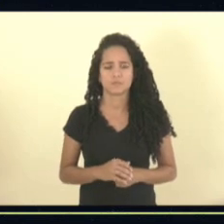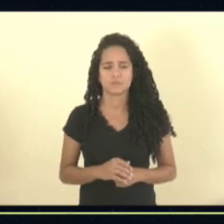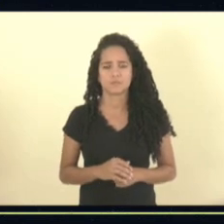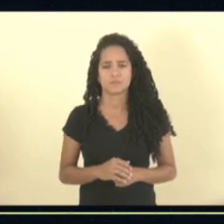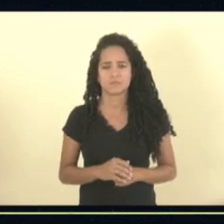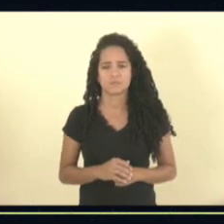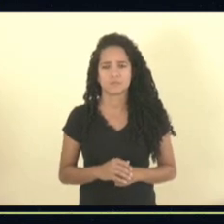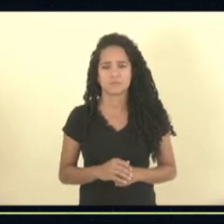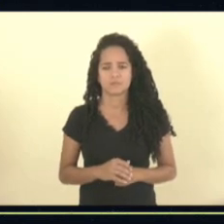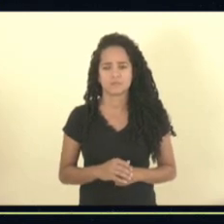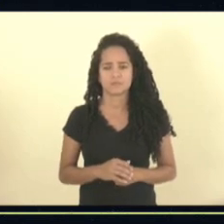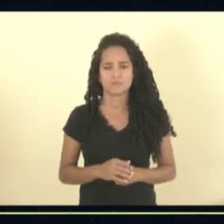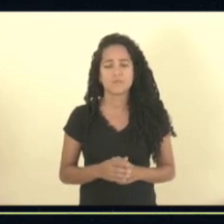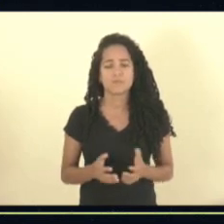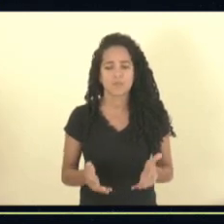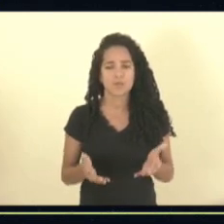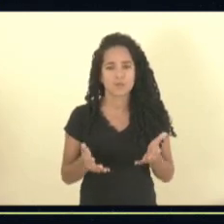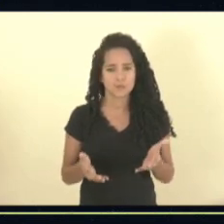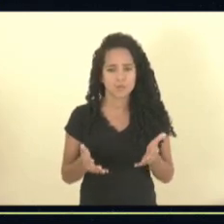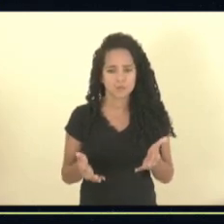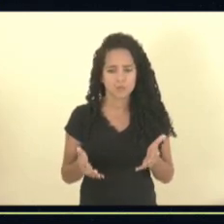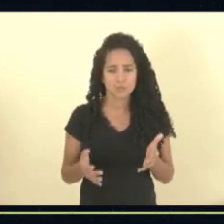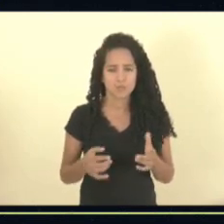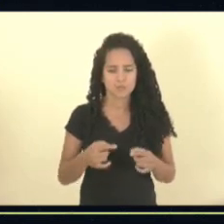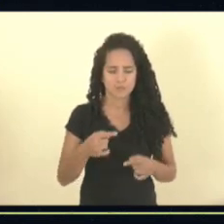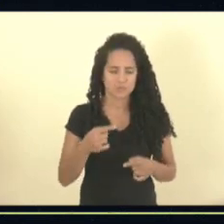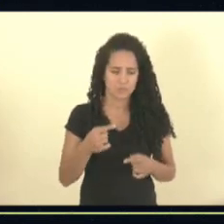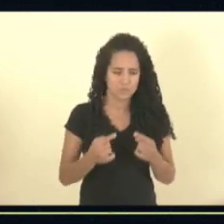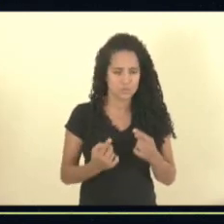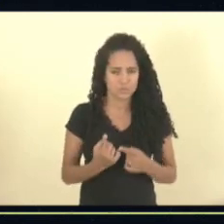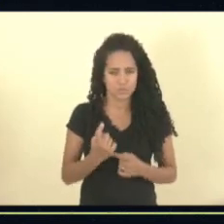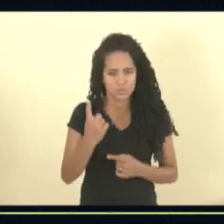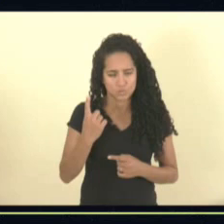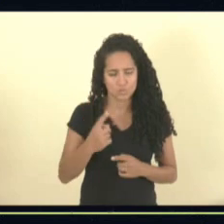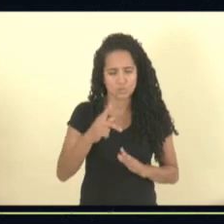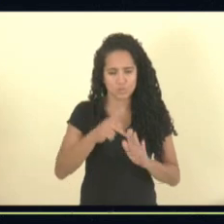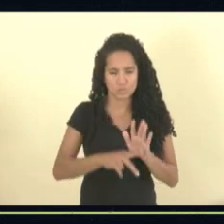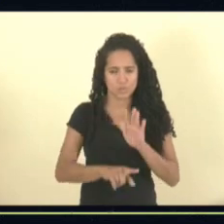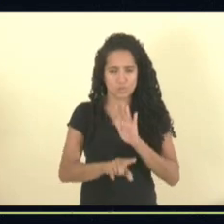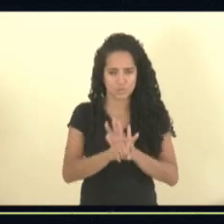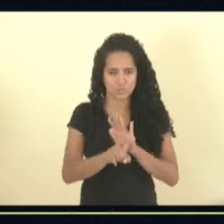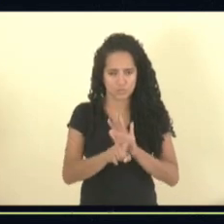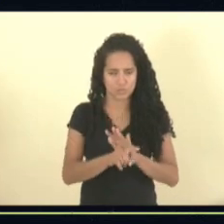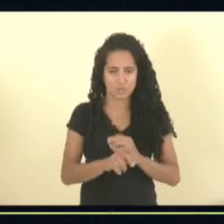E aí eu quero discussão única em regime de urgência do projeto de lei